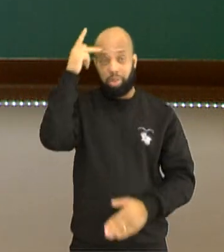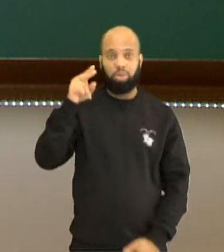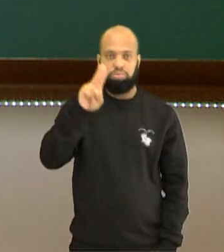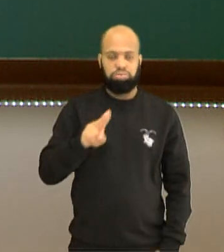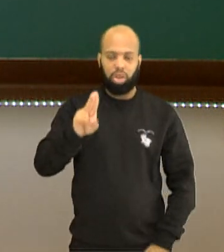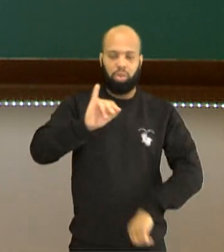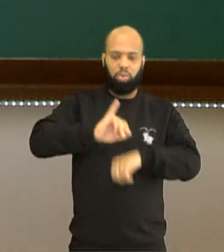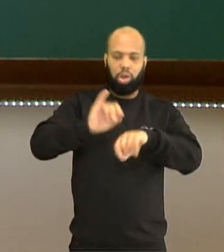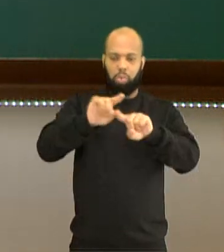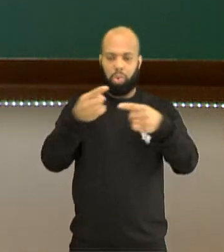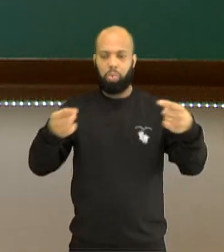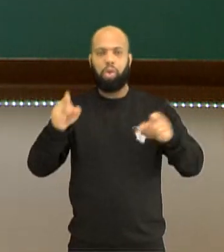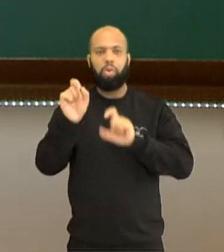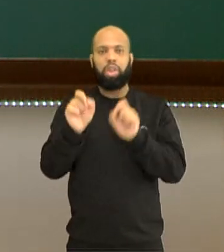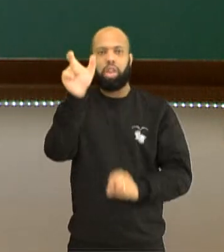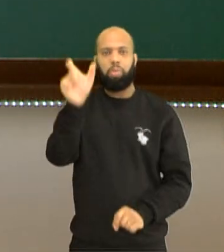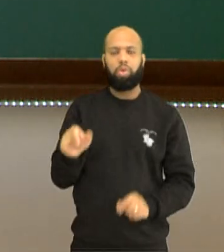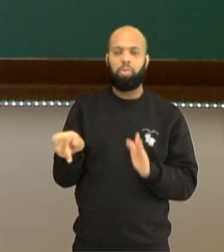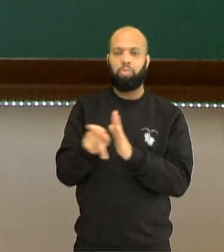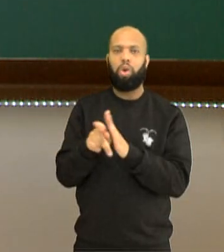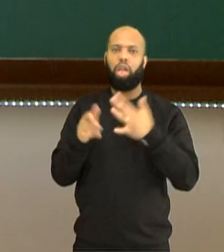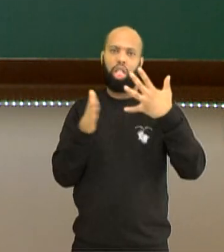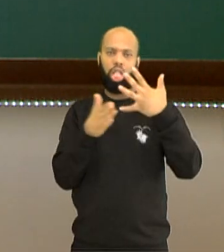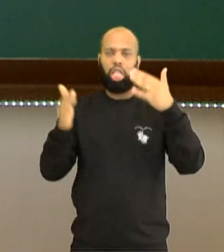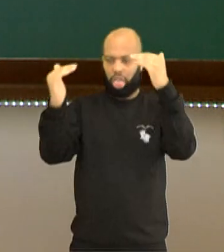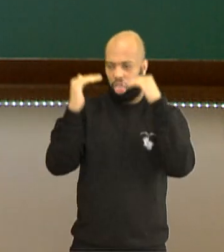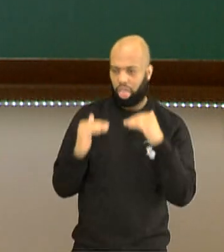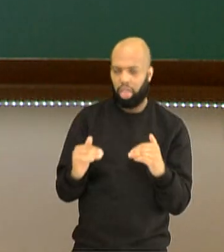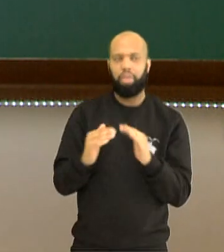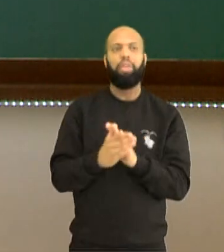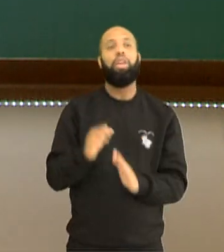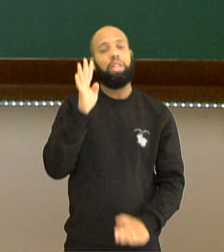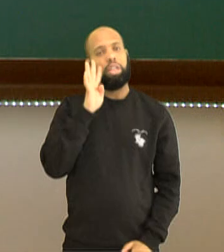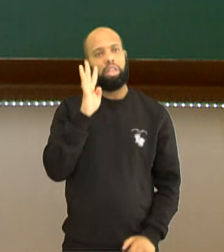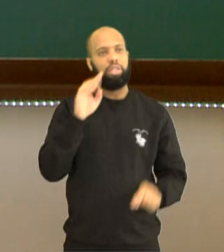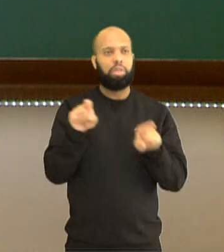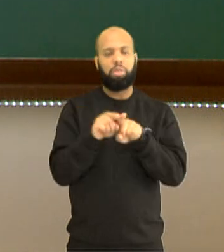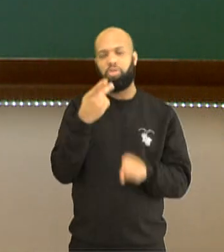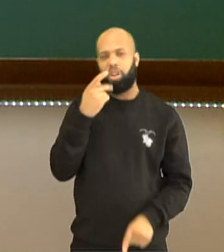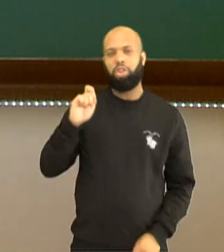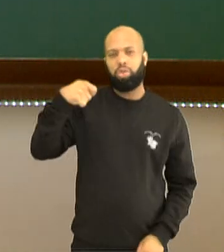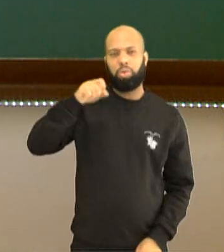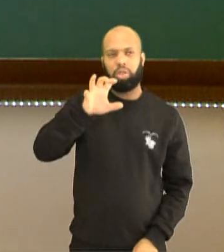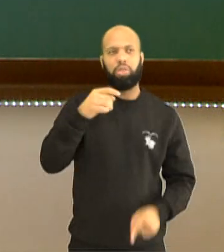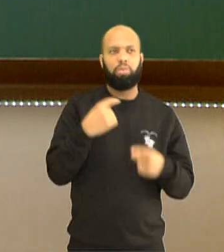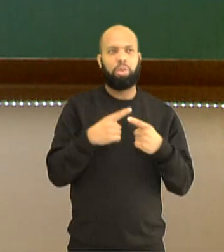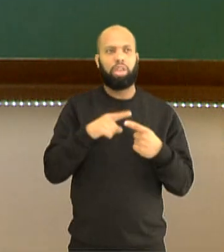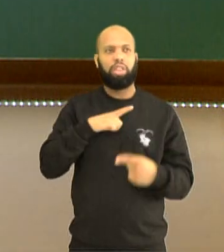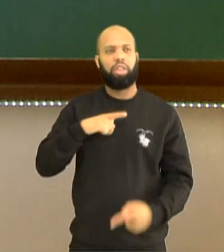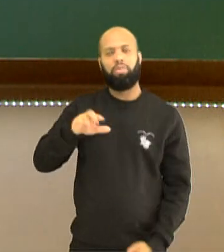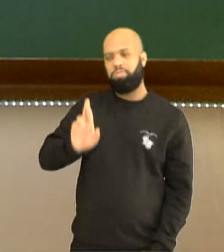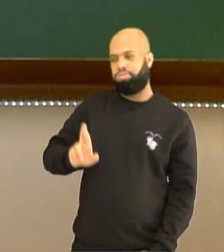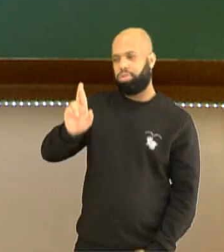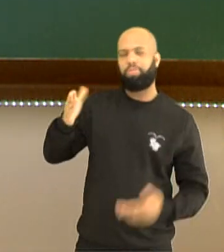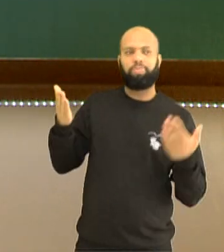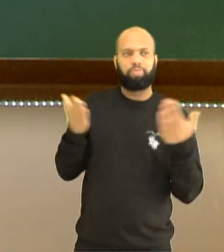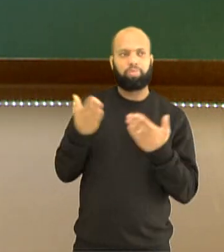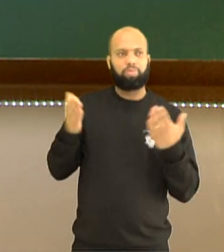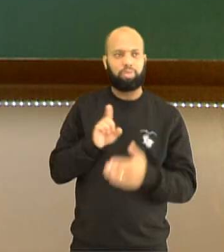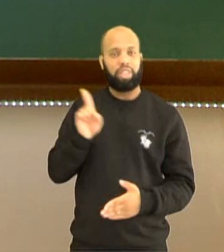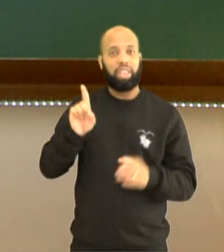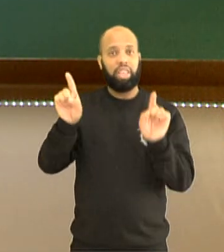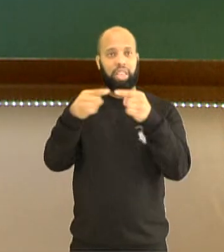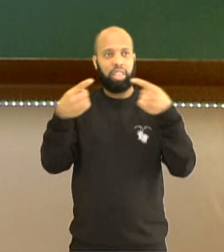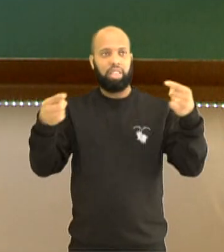eram considerados pessoas de classe inferior. É legal até falar sobre isso, que nós temos essa representação aqui. Ele é um